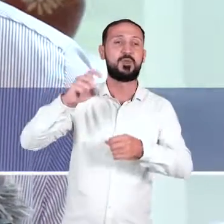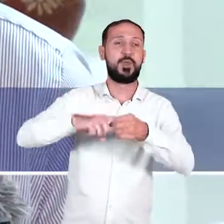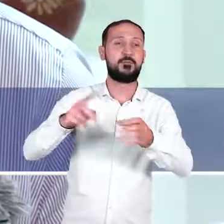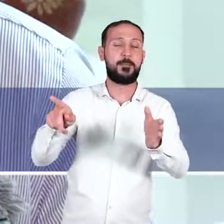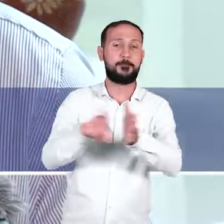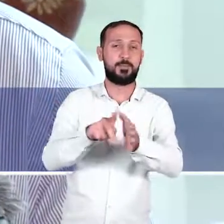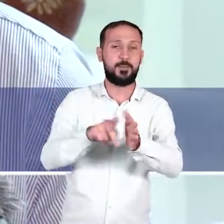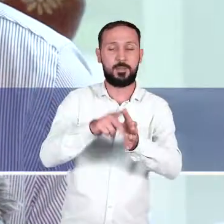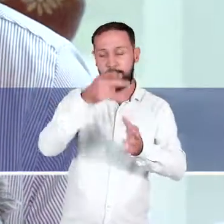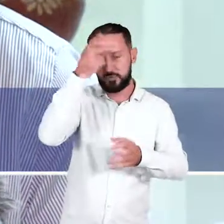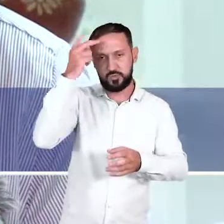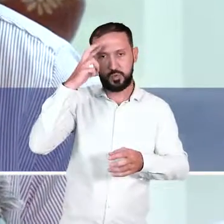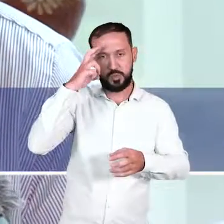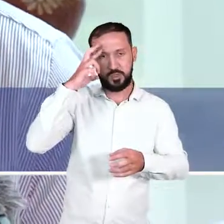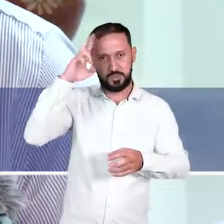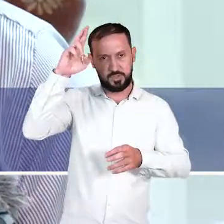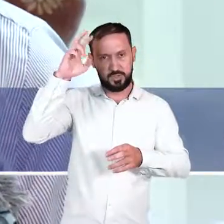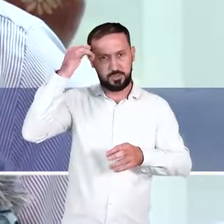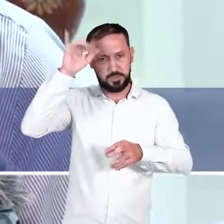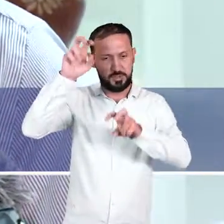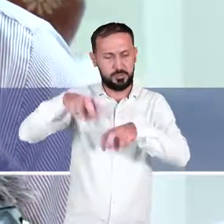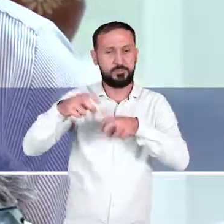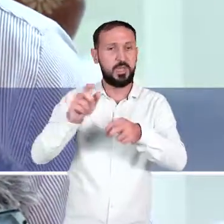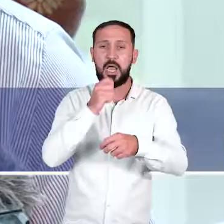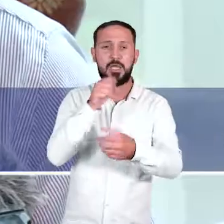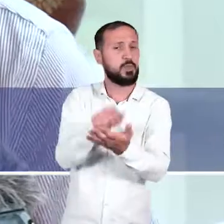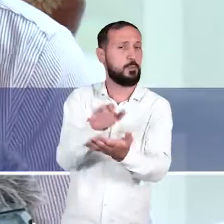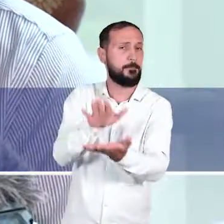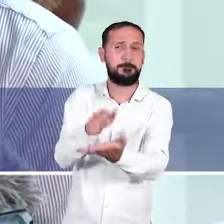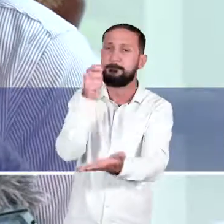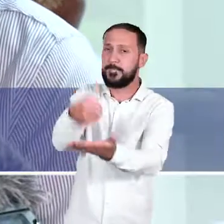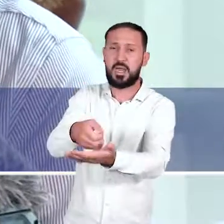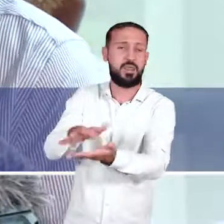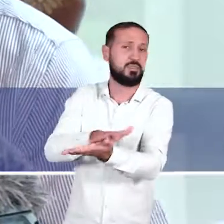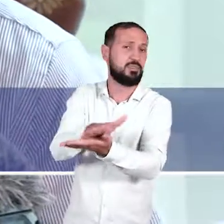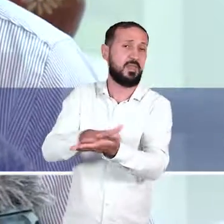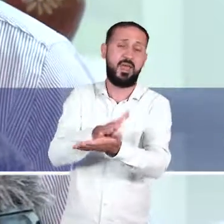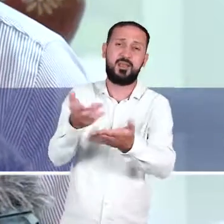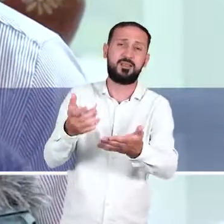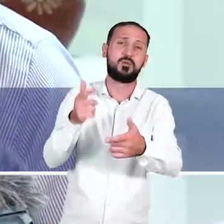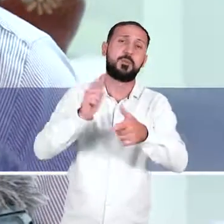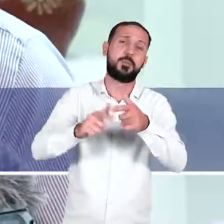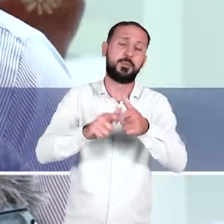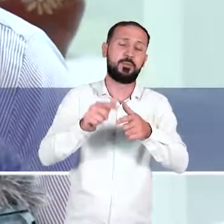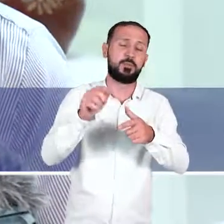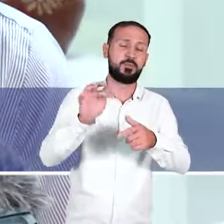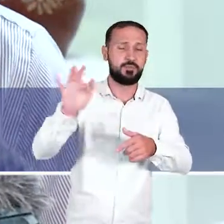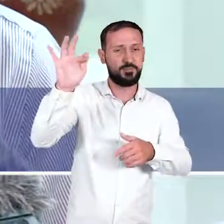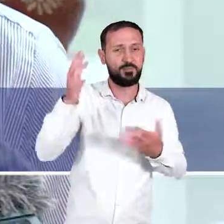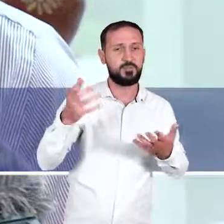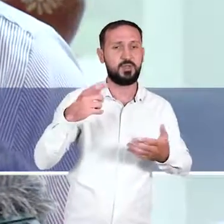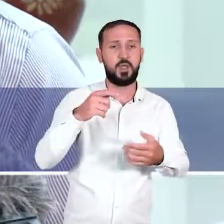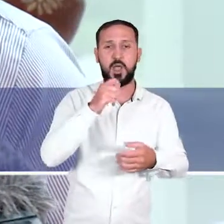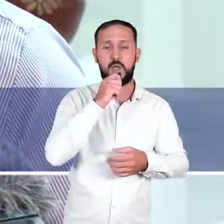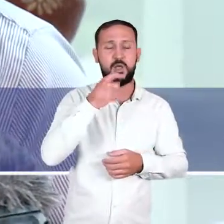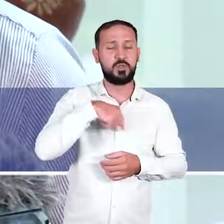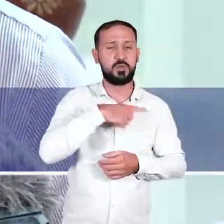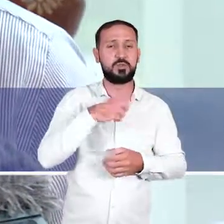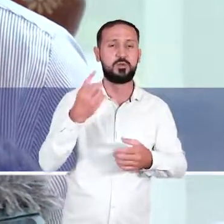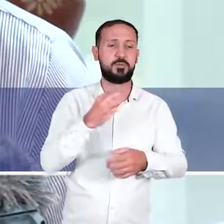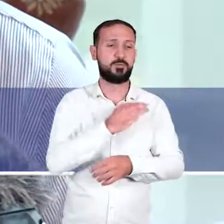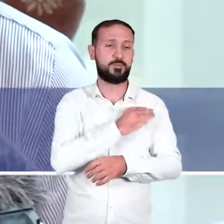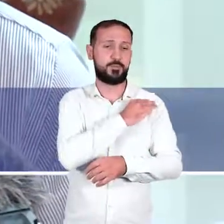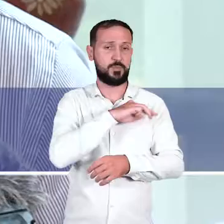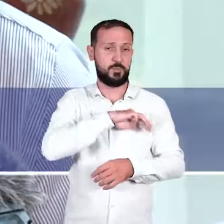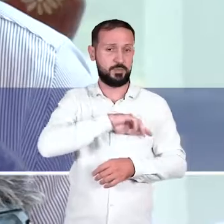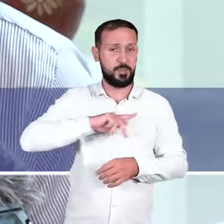voltava à mão dos proprietários rurais da região, que ainda não foram indenizados ao longo de décadas por conta de problemas com a União, E aí o que nós fizemos agora, o Ministério